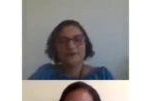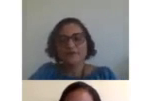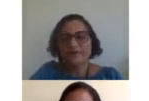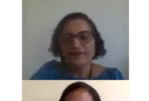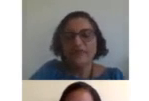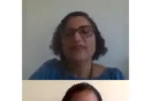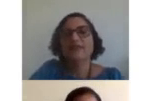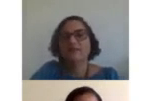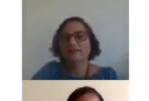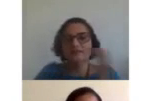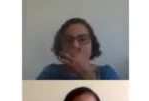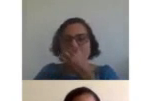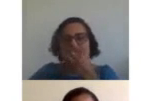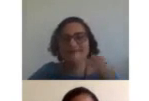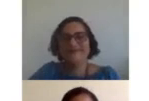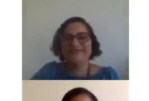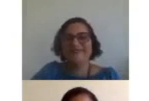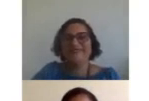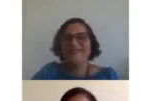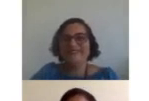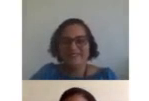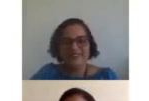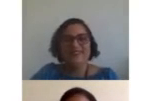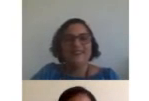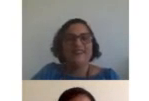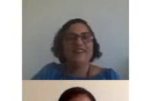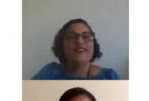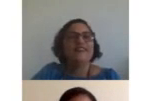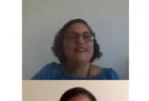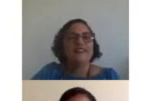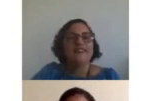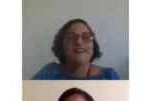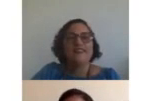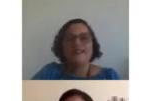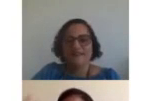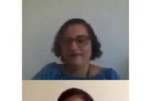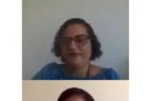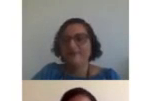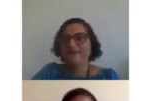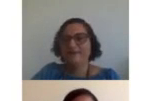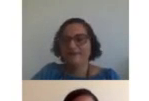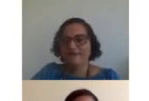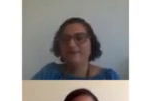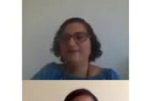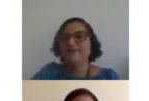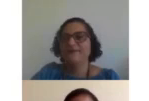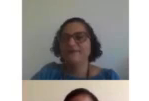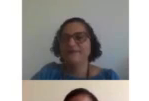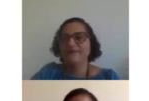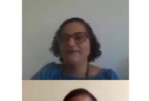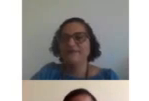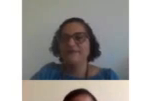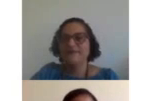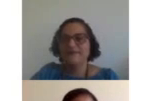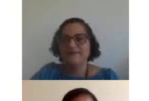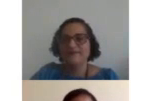Tá bom? Vamos lá. Ok, Isaura. Bom dia a todas, todos e todes. Obrigada, Isaura, pela apresentação,